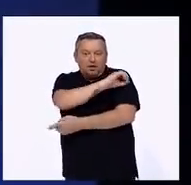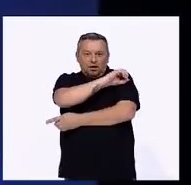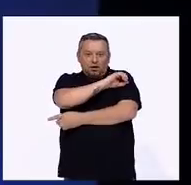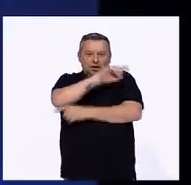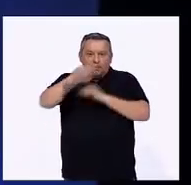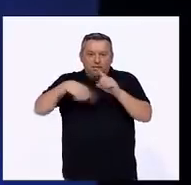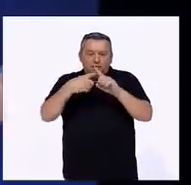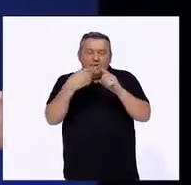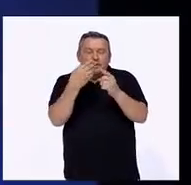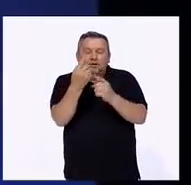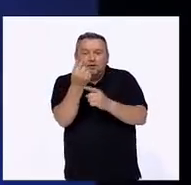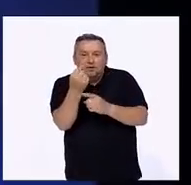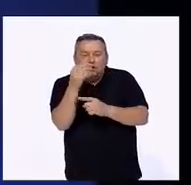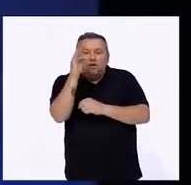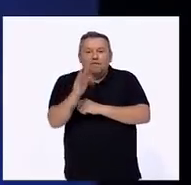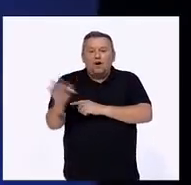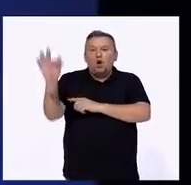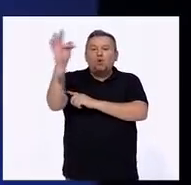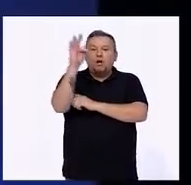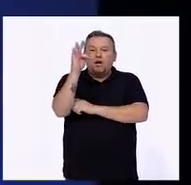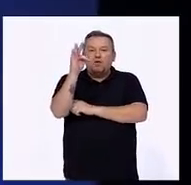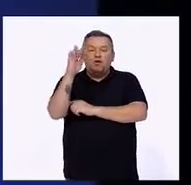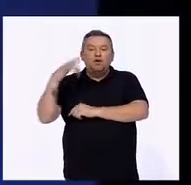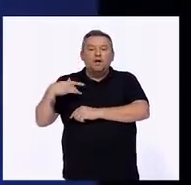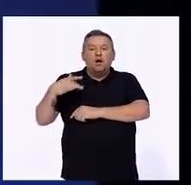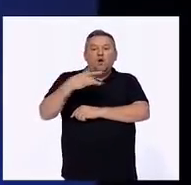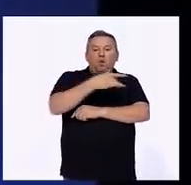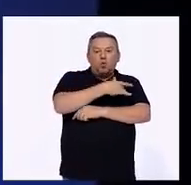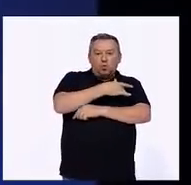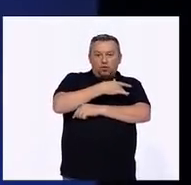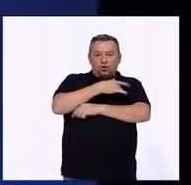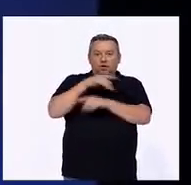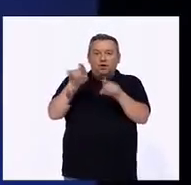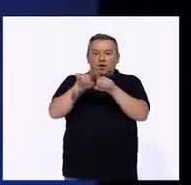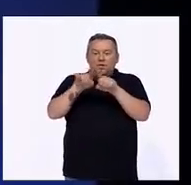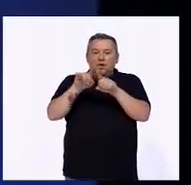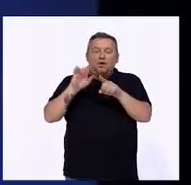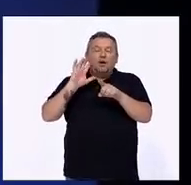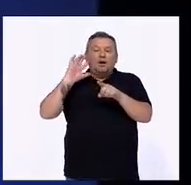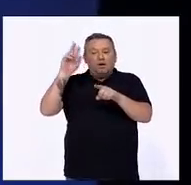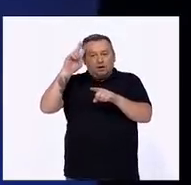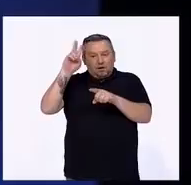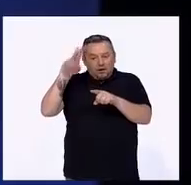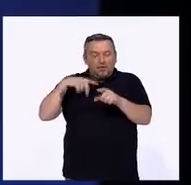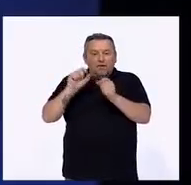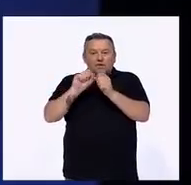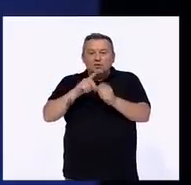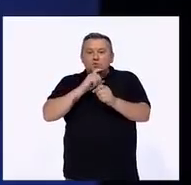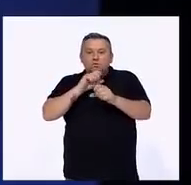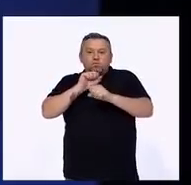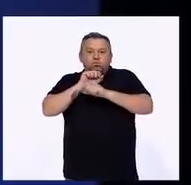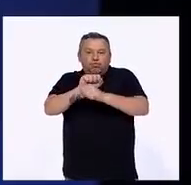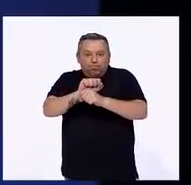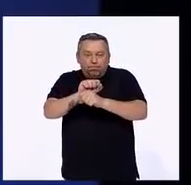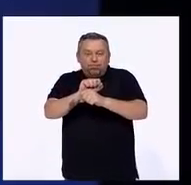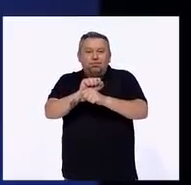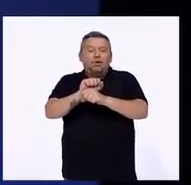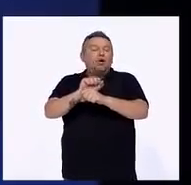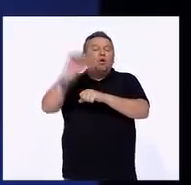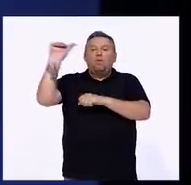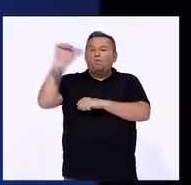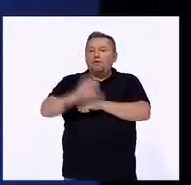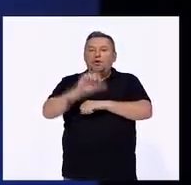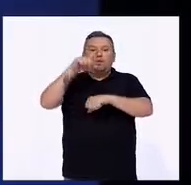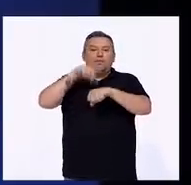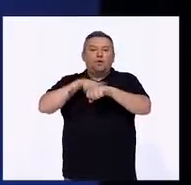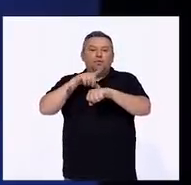em universidade, mais dinheiro na saúde? Para nós é impossível. E o congelamento que eles fizeram é num momento dos piores momentos da economia